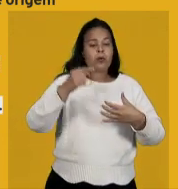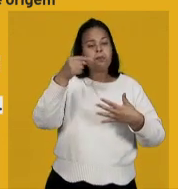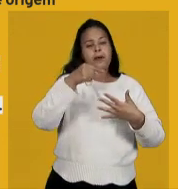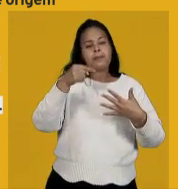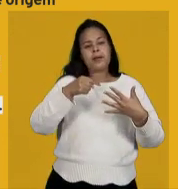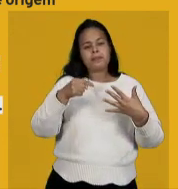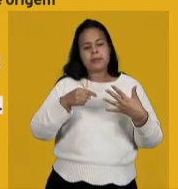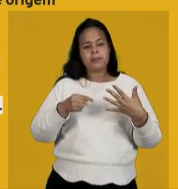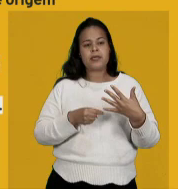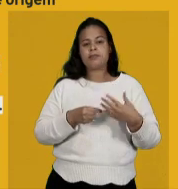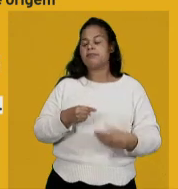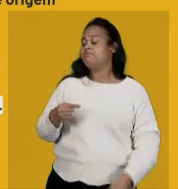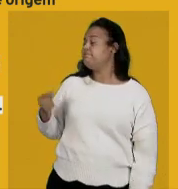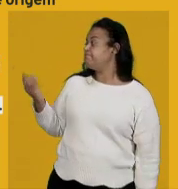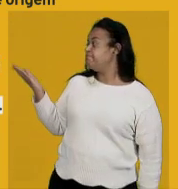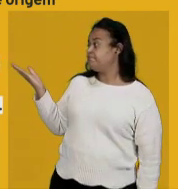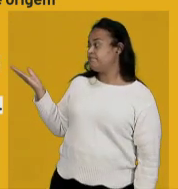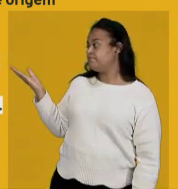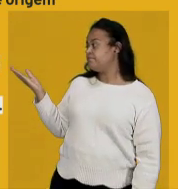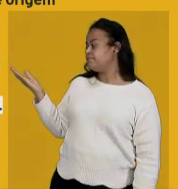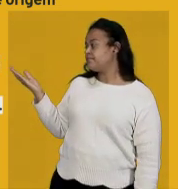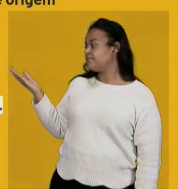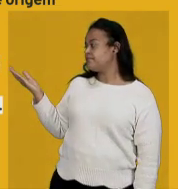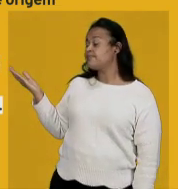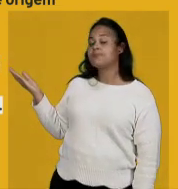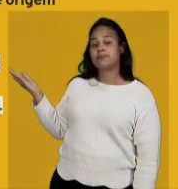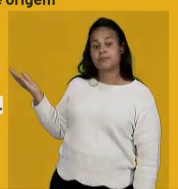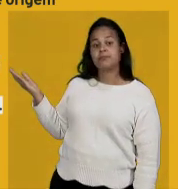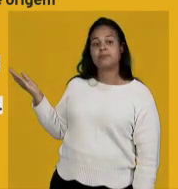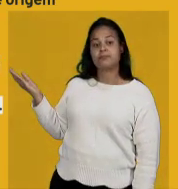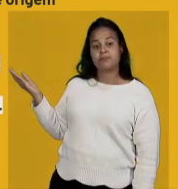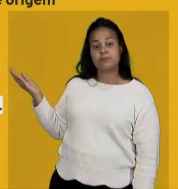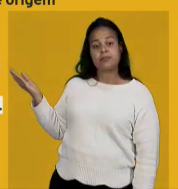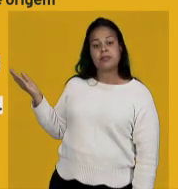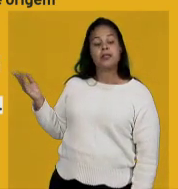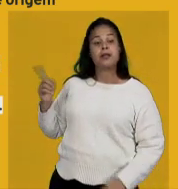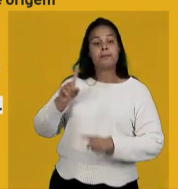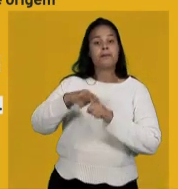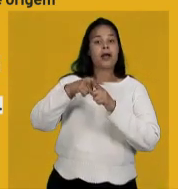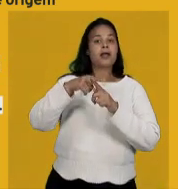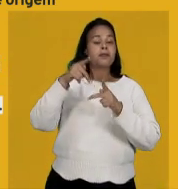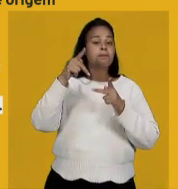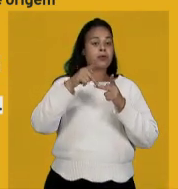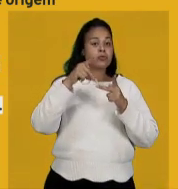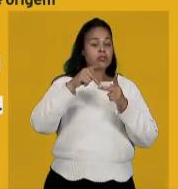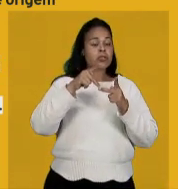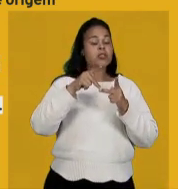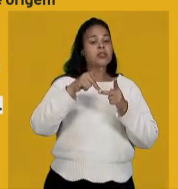oleaginosas, frutas oleaginosas, né? Além do aporte proteico, são